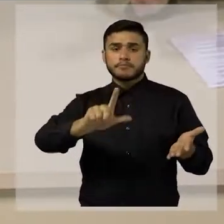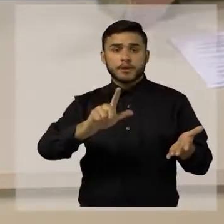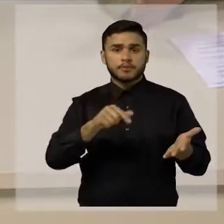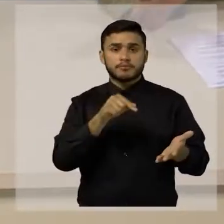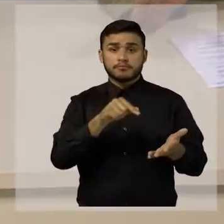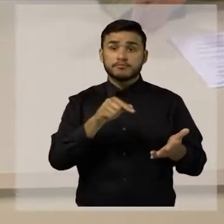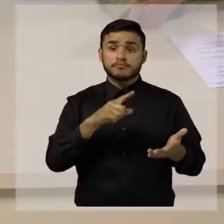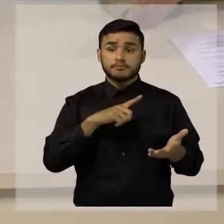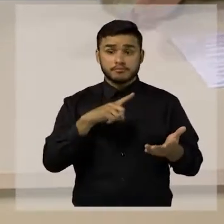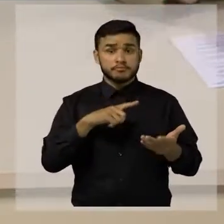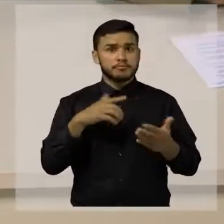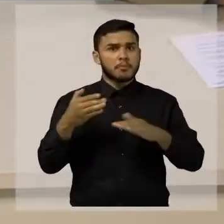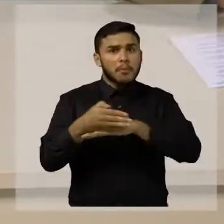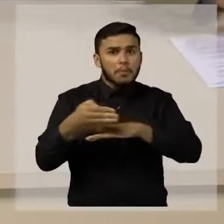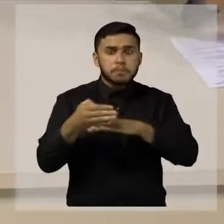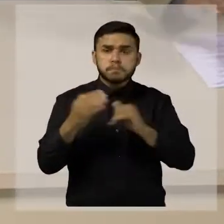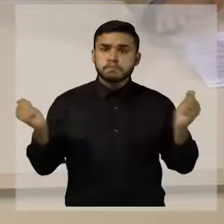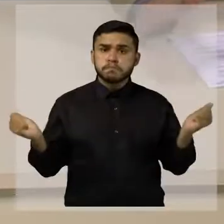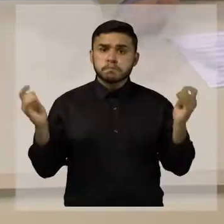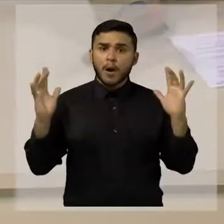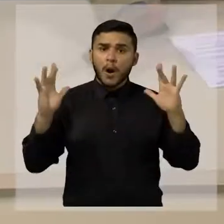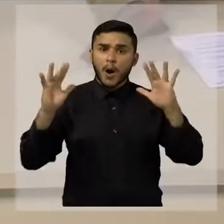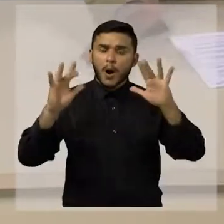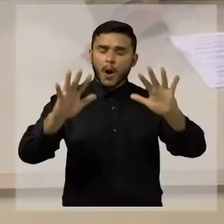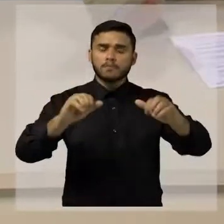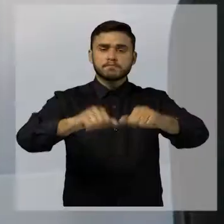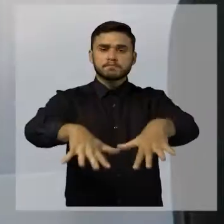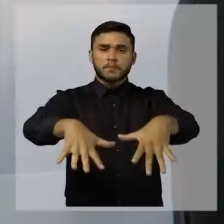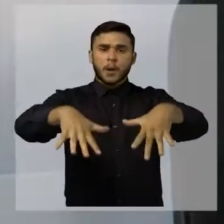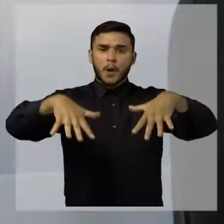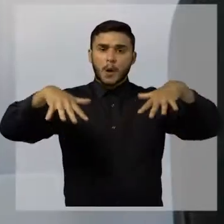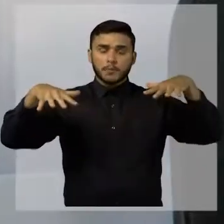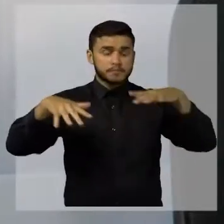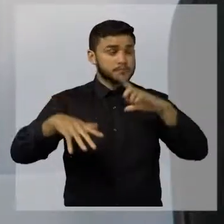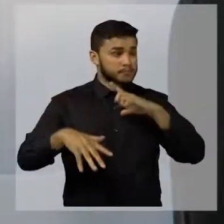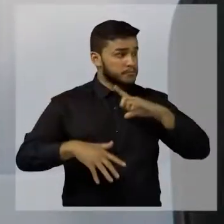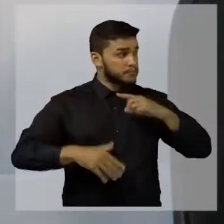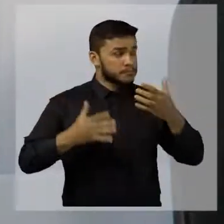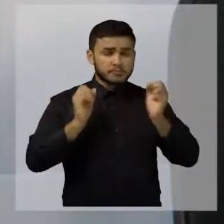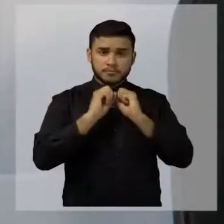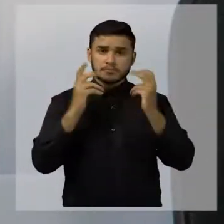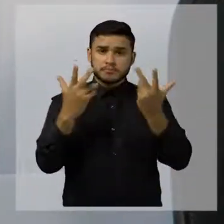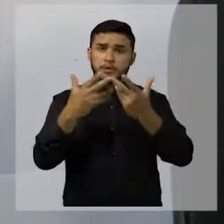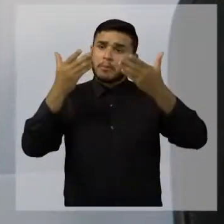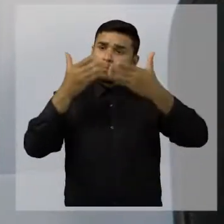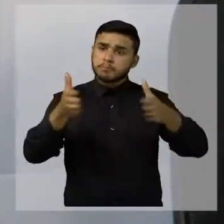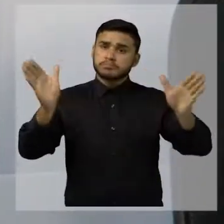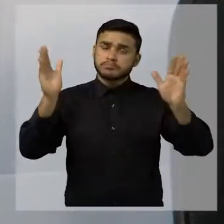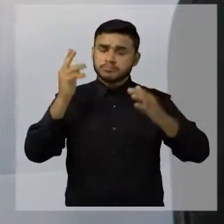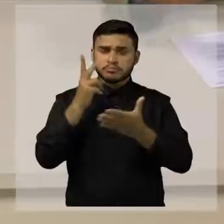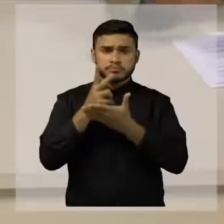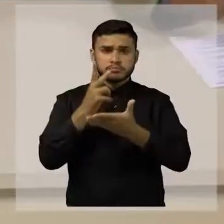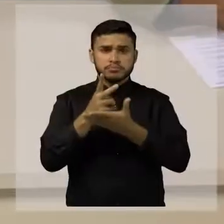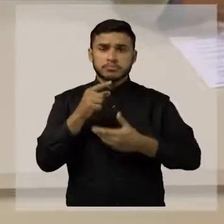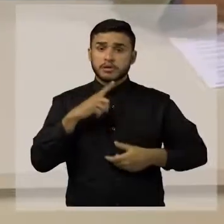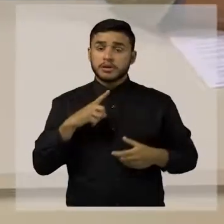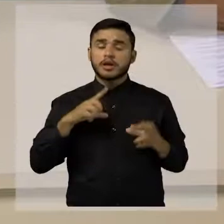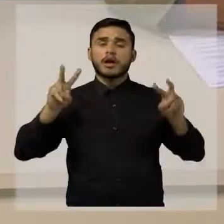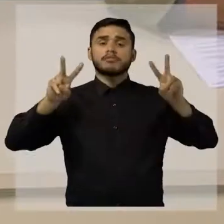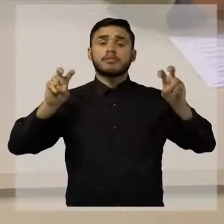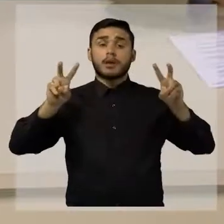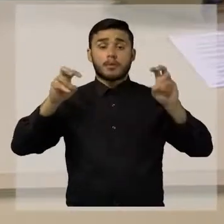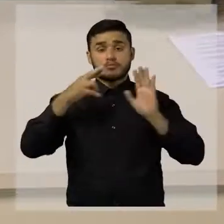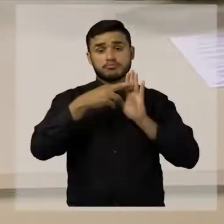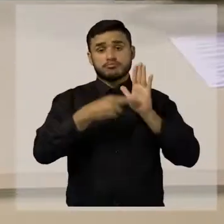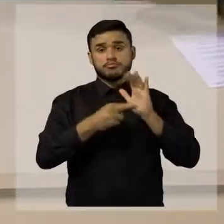a população participando. A Câmara abriu as portas, como está de portas abertas, mas especificamente para este